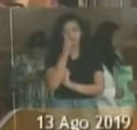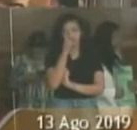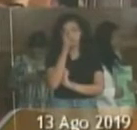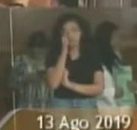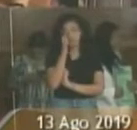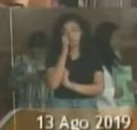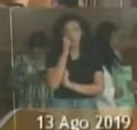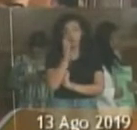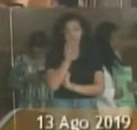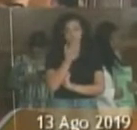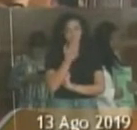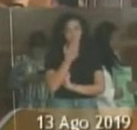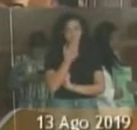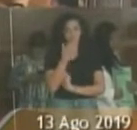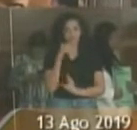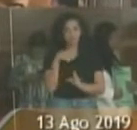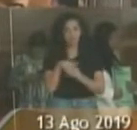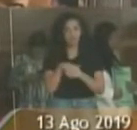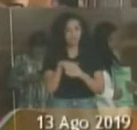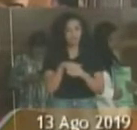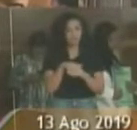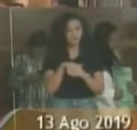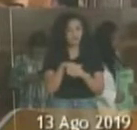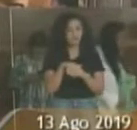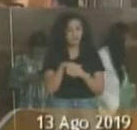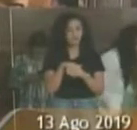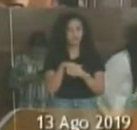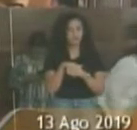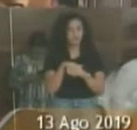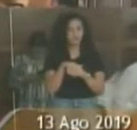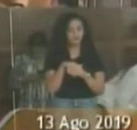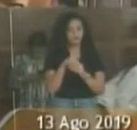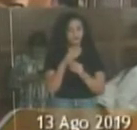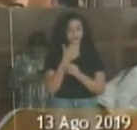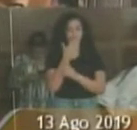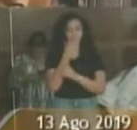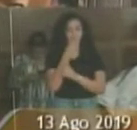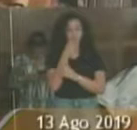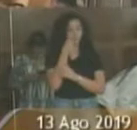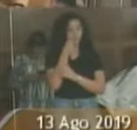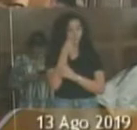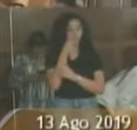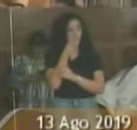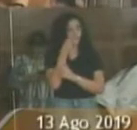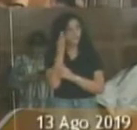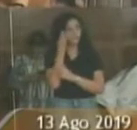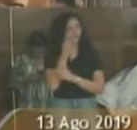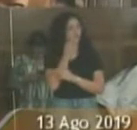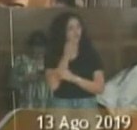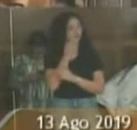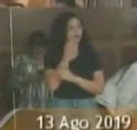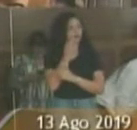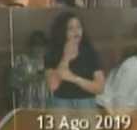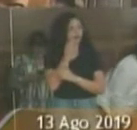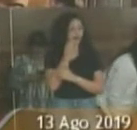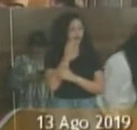Solicitar aqui a votação do pedido verbal do vereador Flavinho.